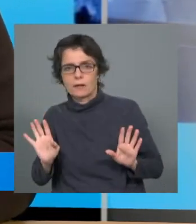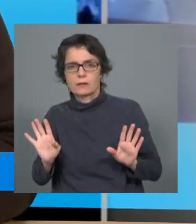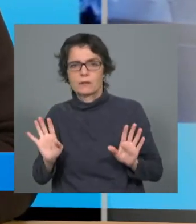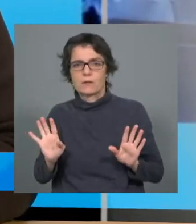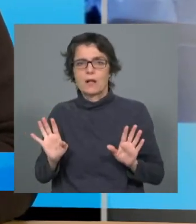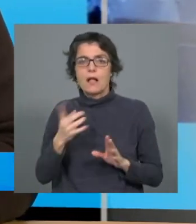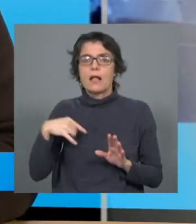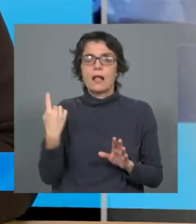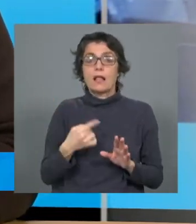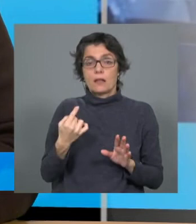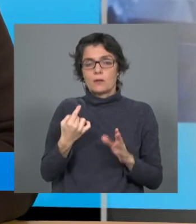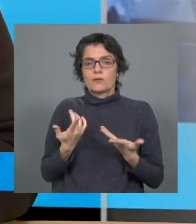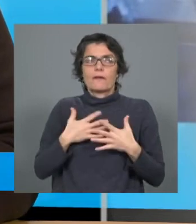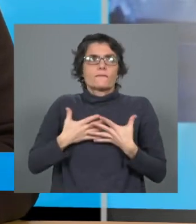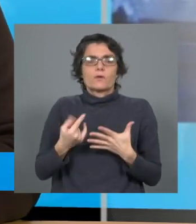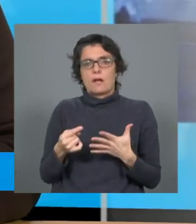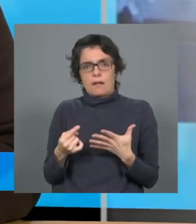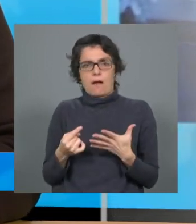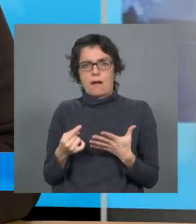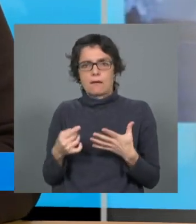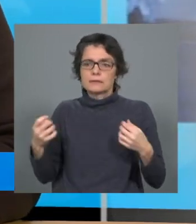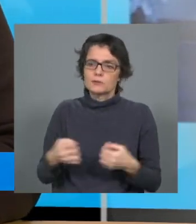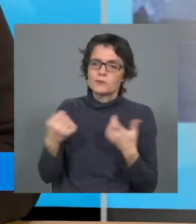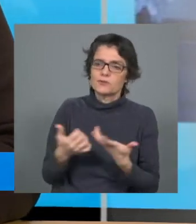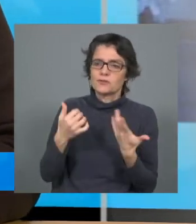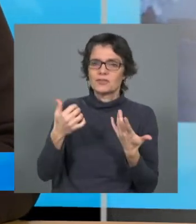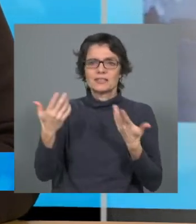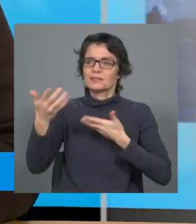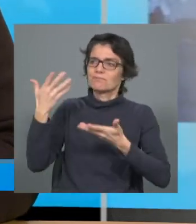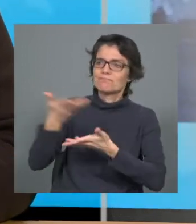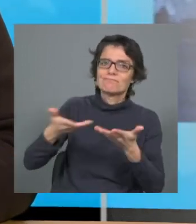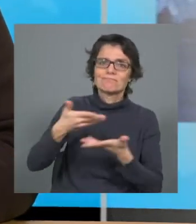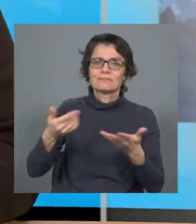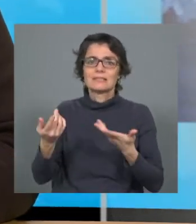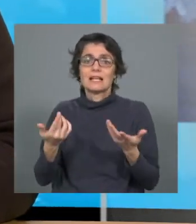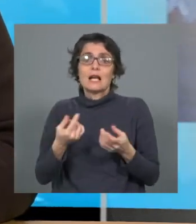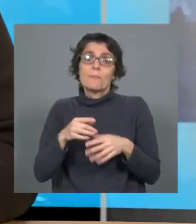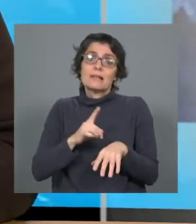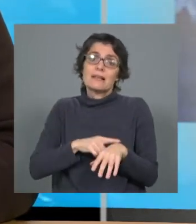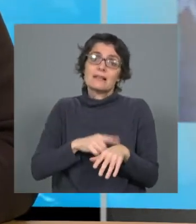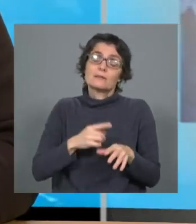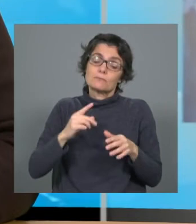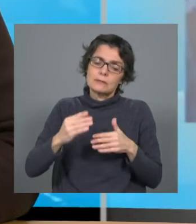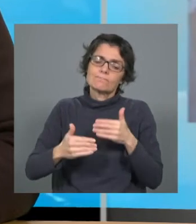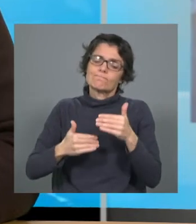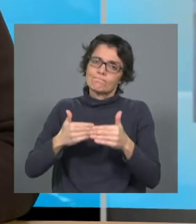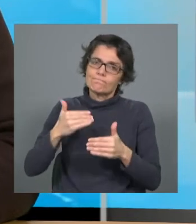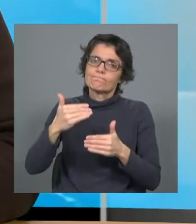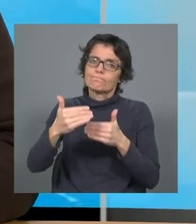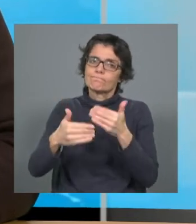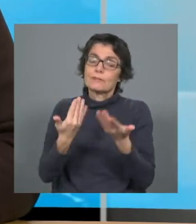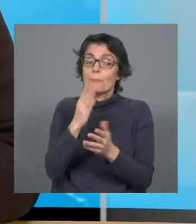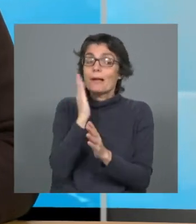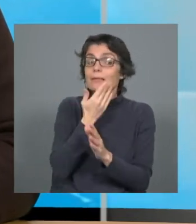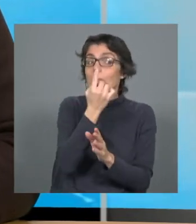isso que levará mais tempo a desconfinar, e isso depende muito da conduta de